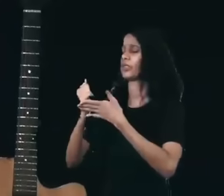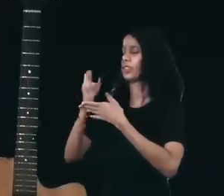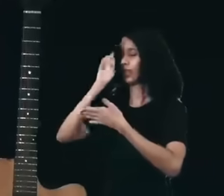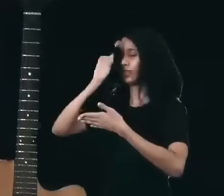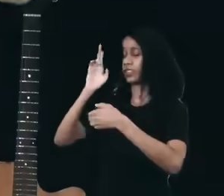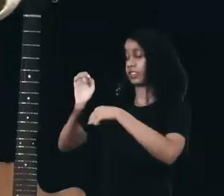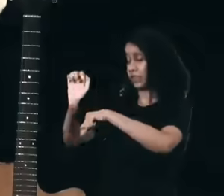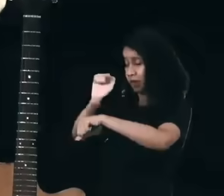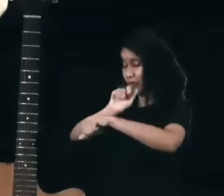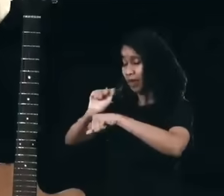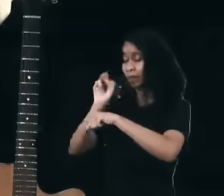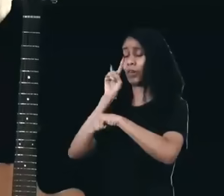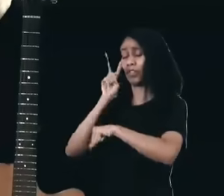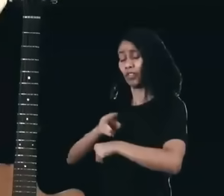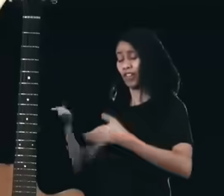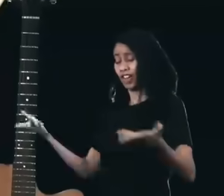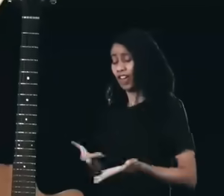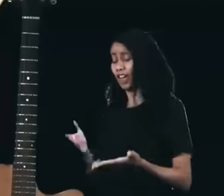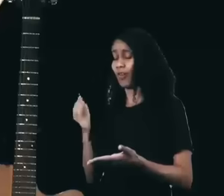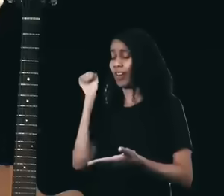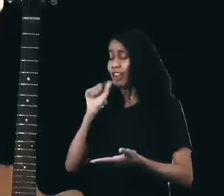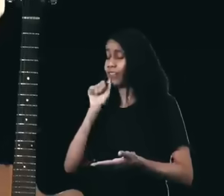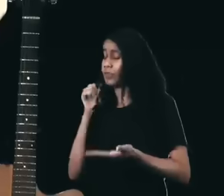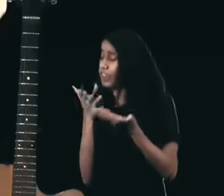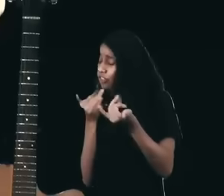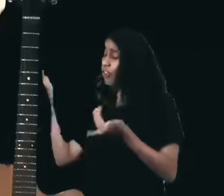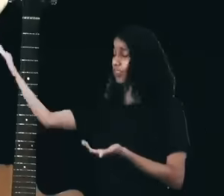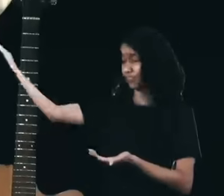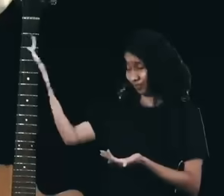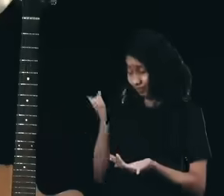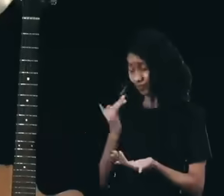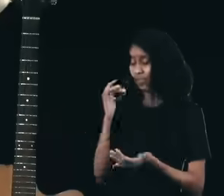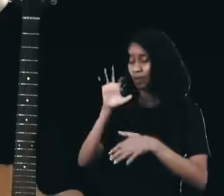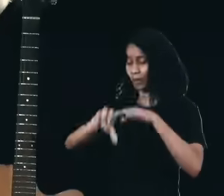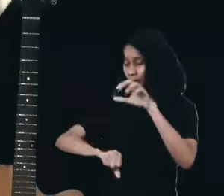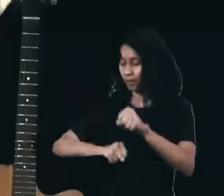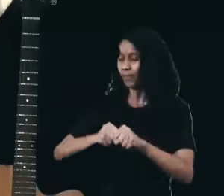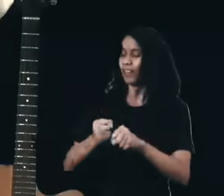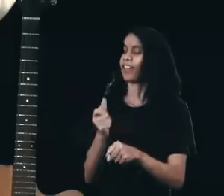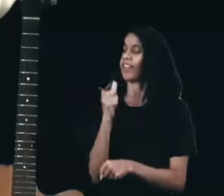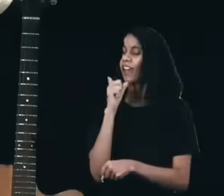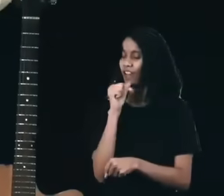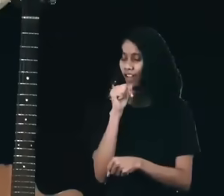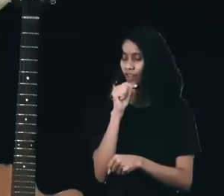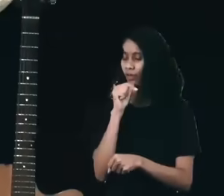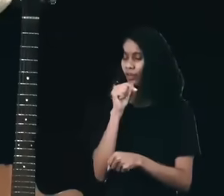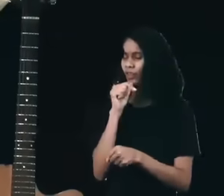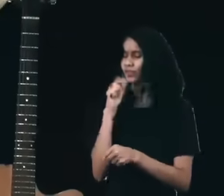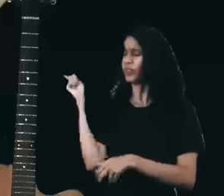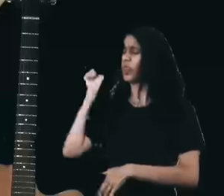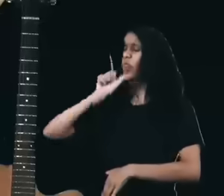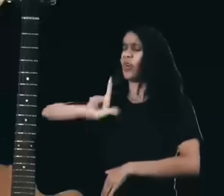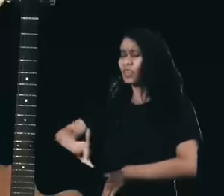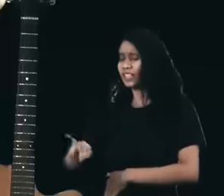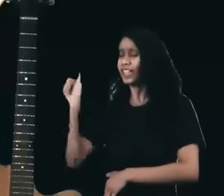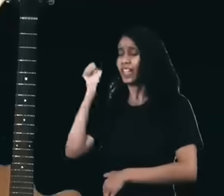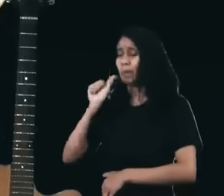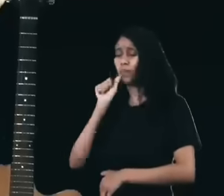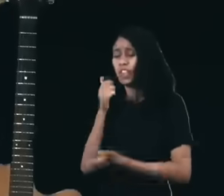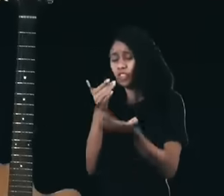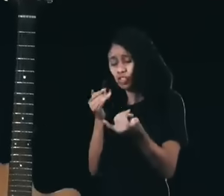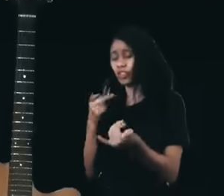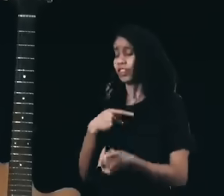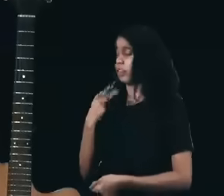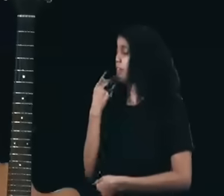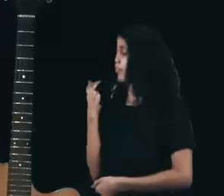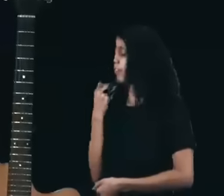aqui do lado dessa fonte e as jovens do povo desta cidade estão vindo para beber água. Tirar água. Concede que a jovem a quem eu disser,